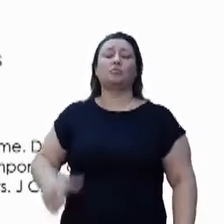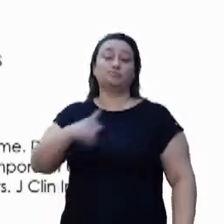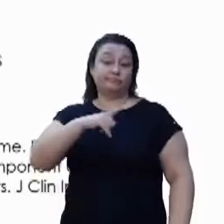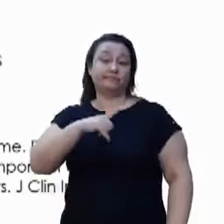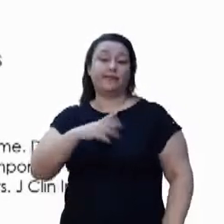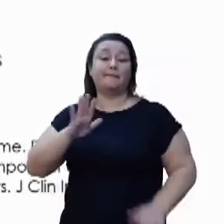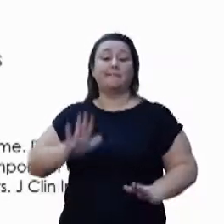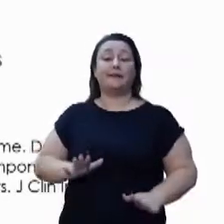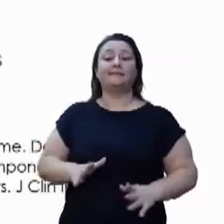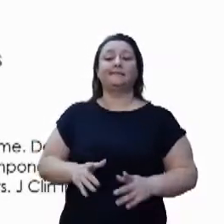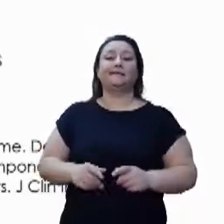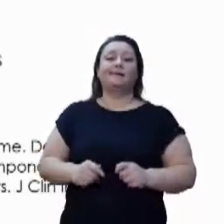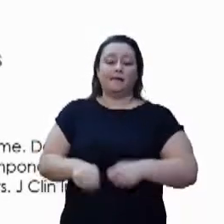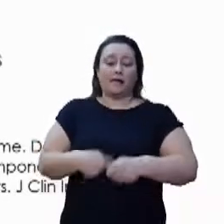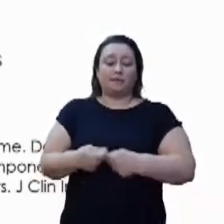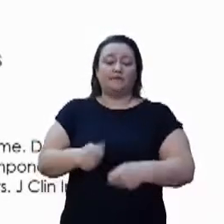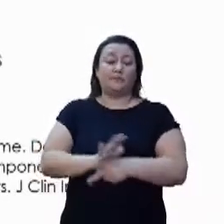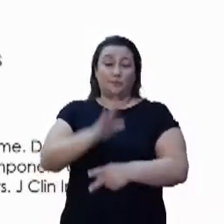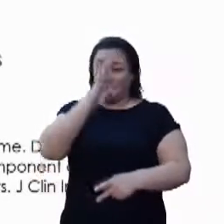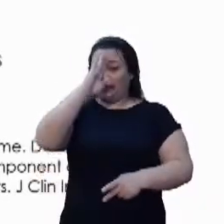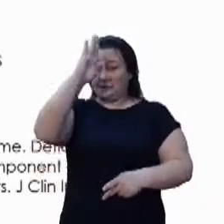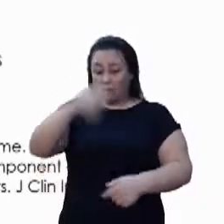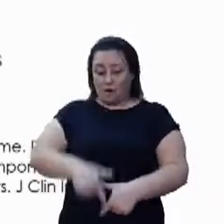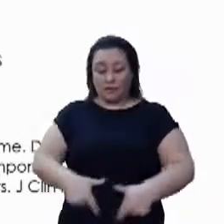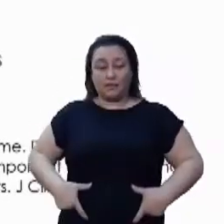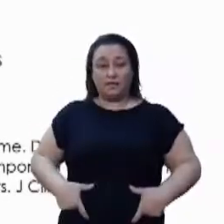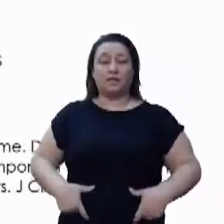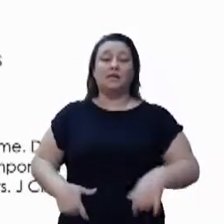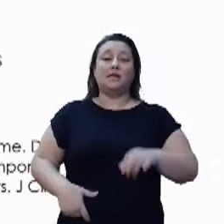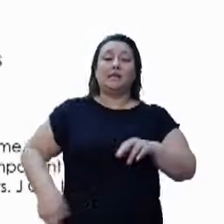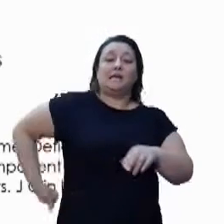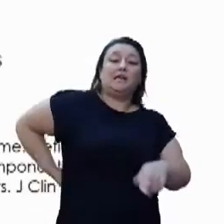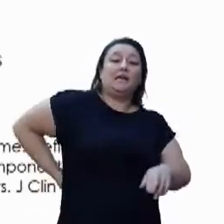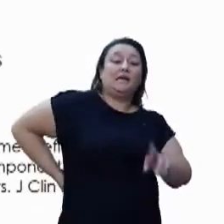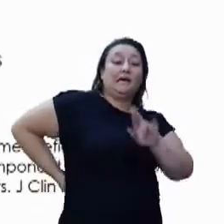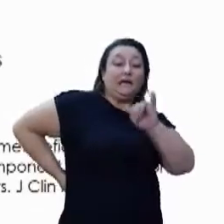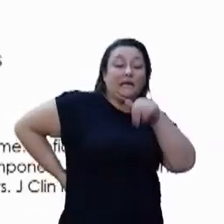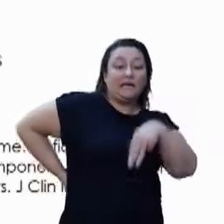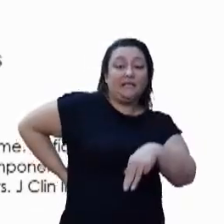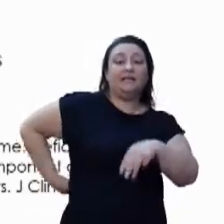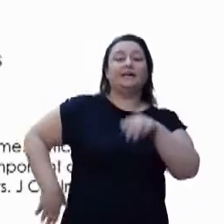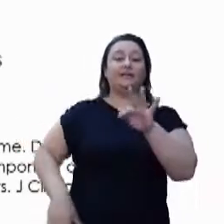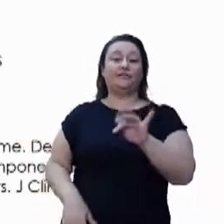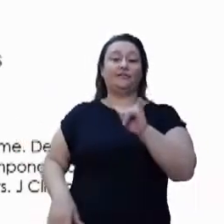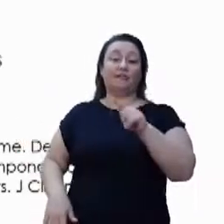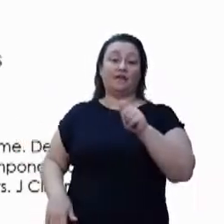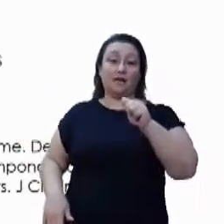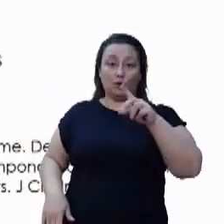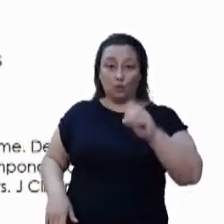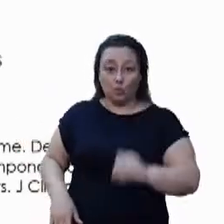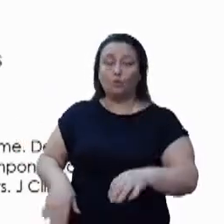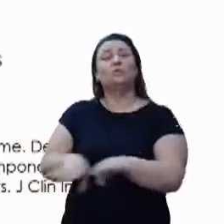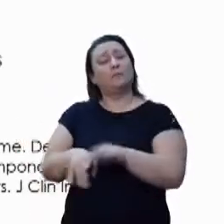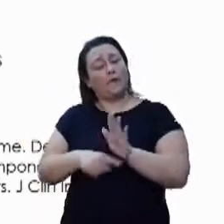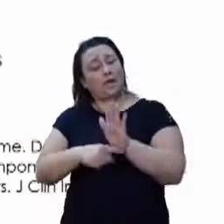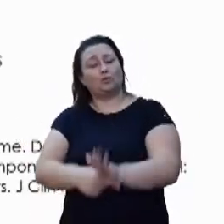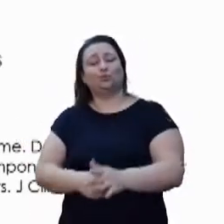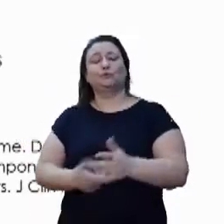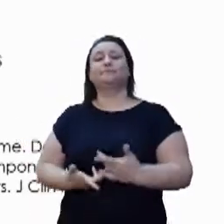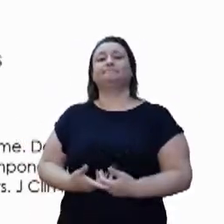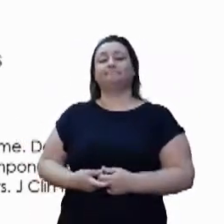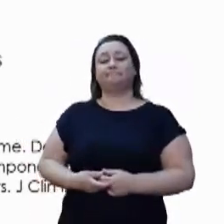com maior atividade principalmente no fígado, no intestino e nos rins. Participa também da oxidação de outros álcools graxos,